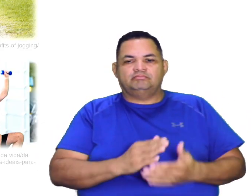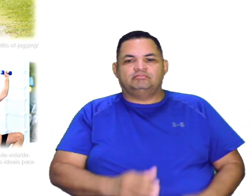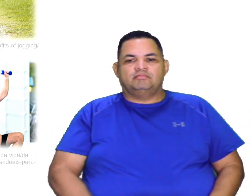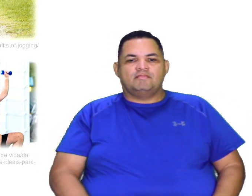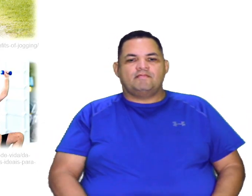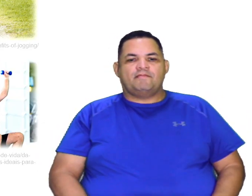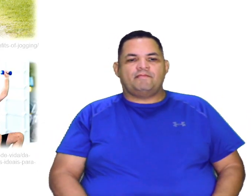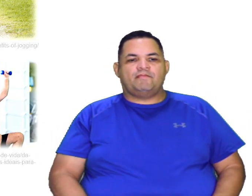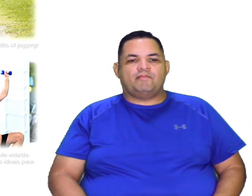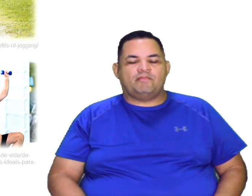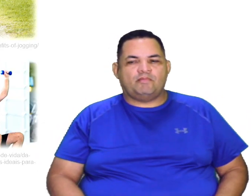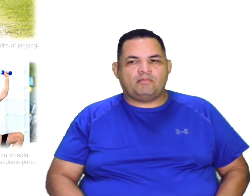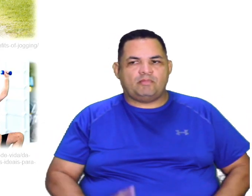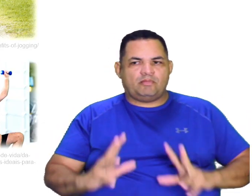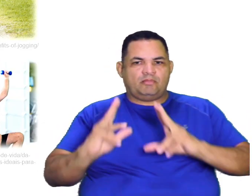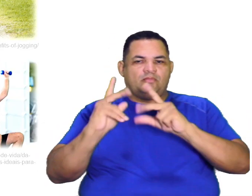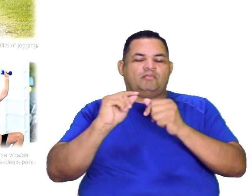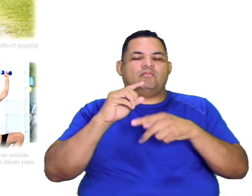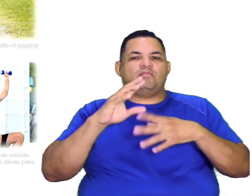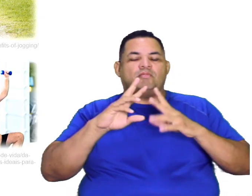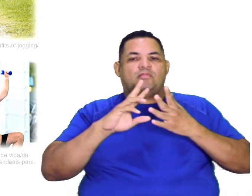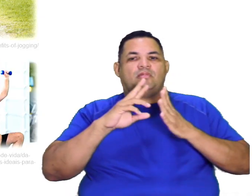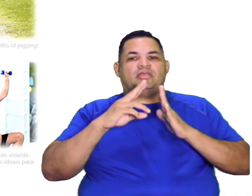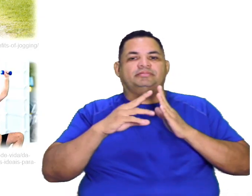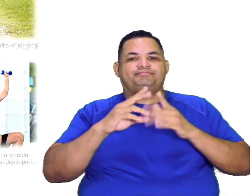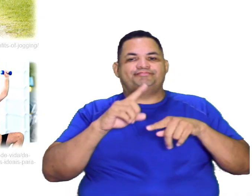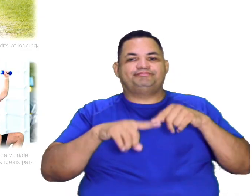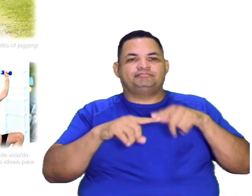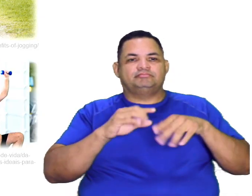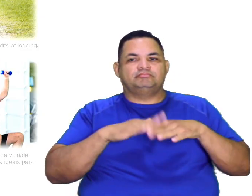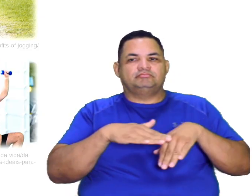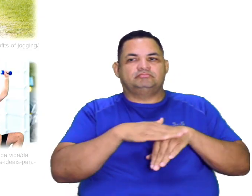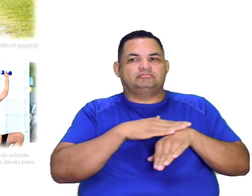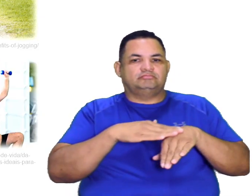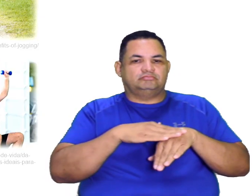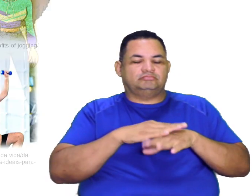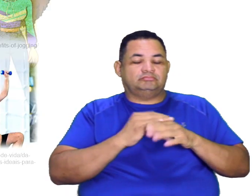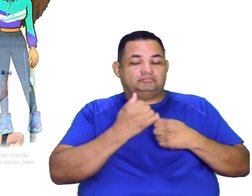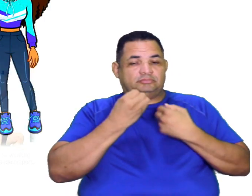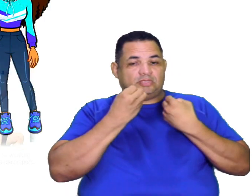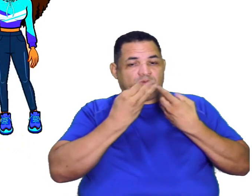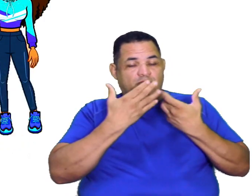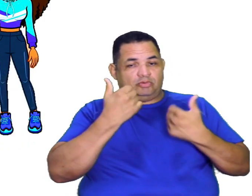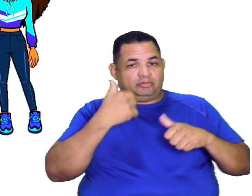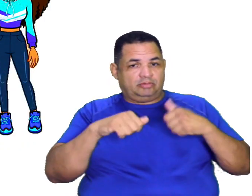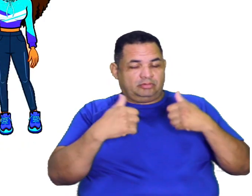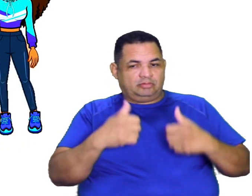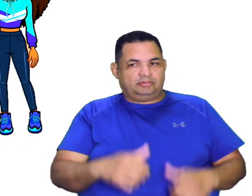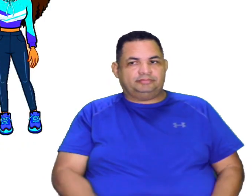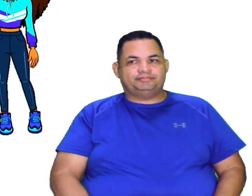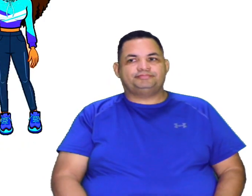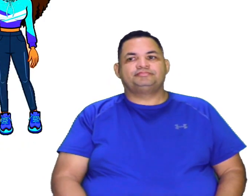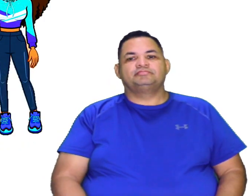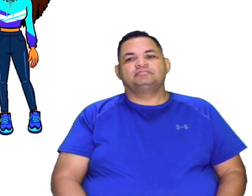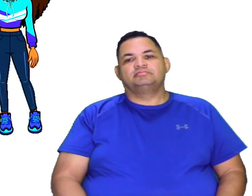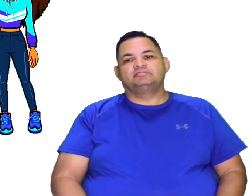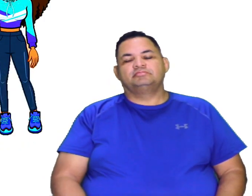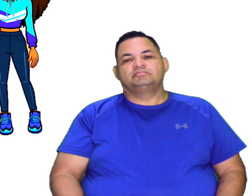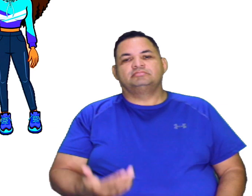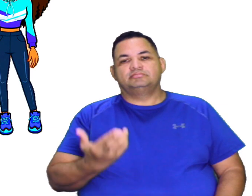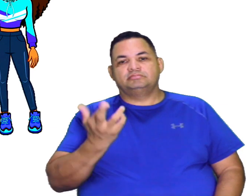bom? Então, reviso todo o material, toda a nossa conversa e vai ser sucesso aí nessa avaliação.